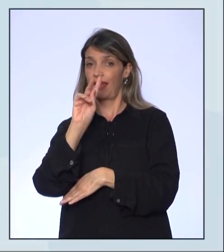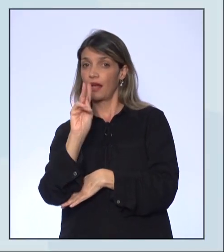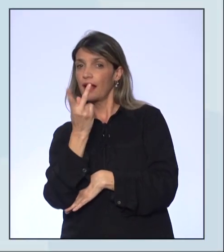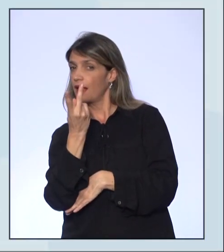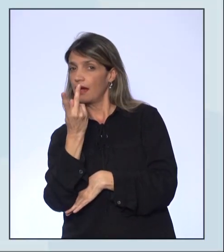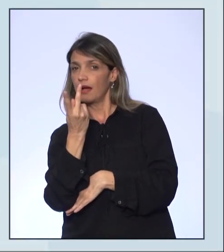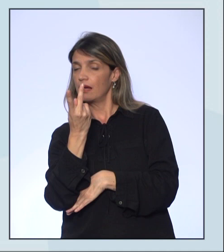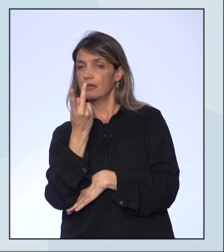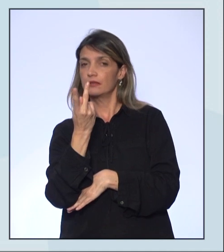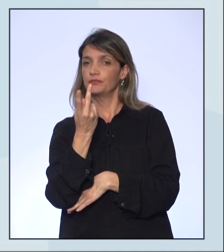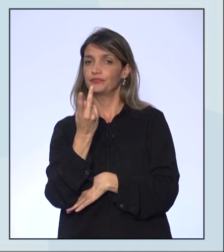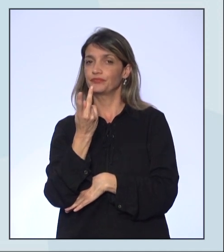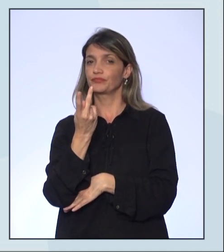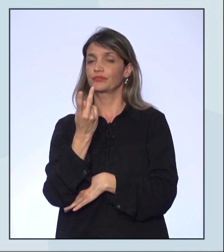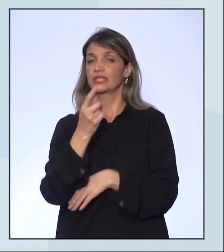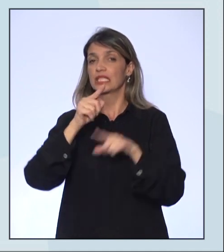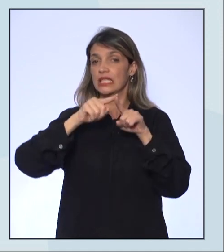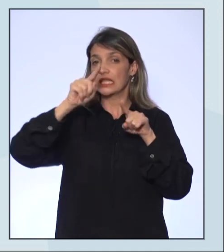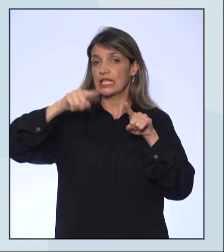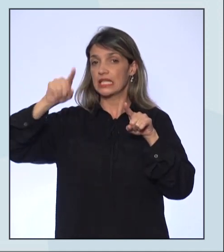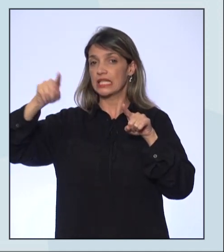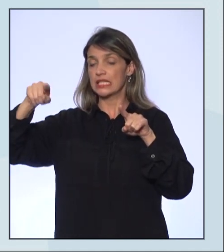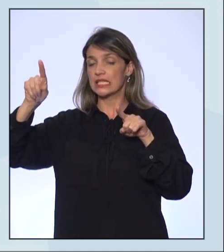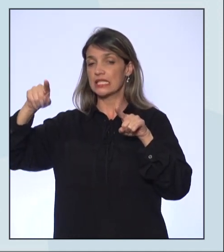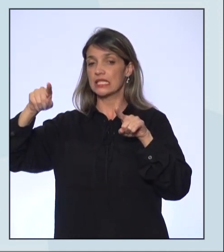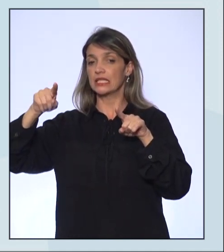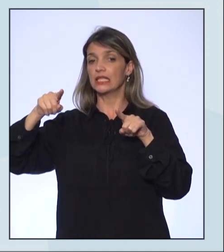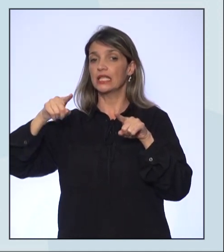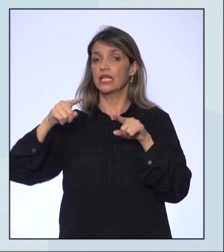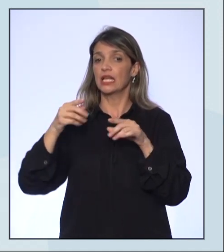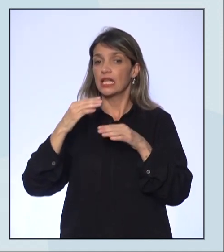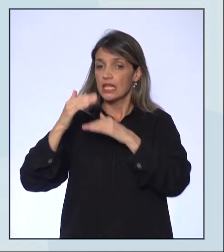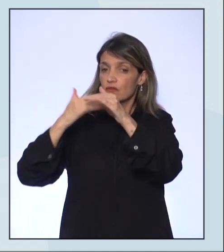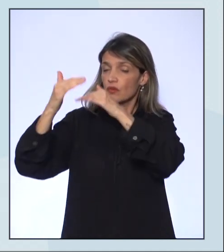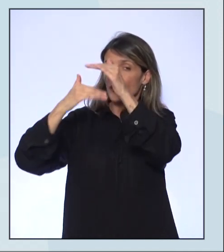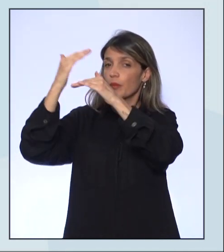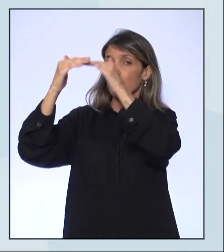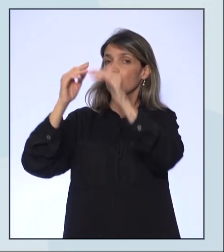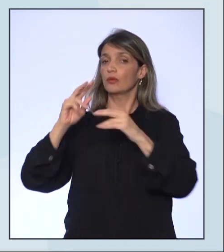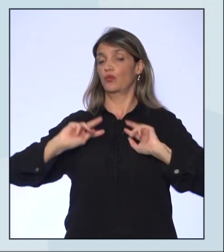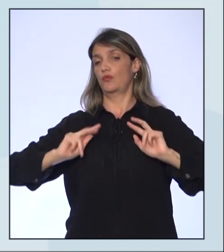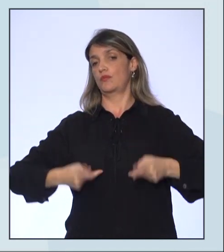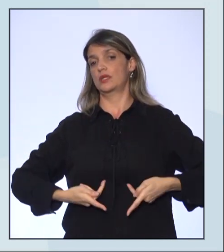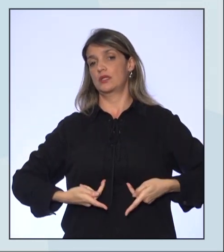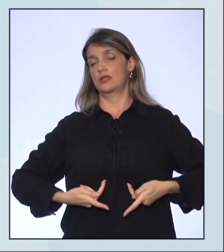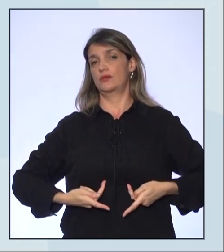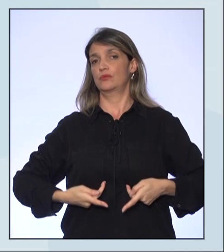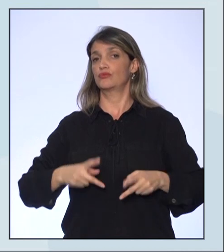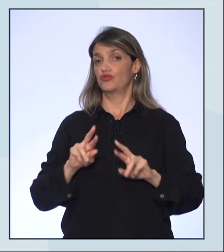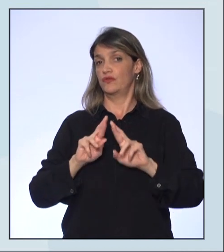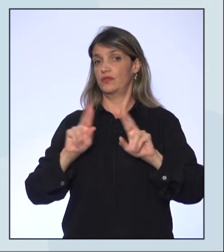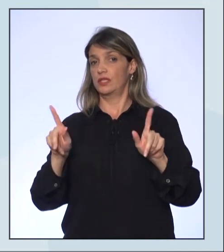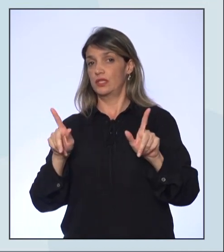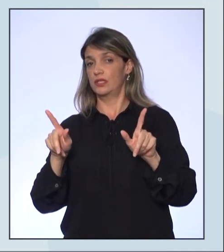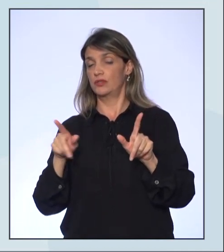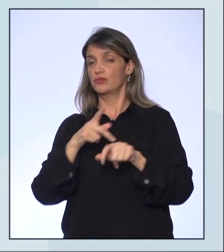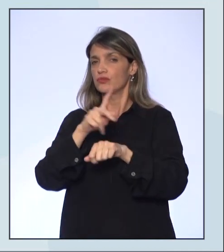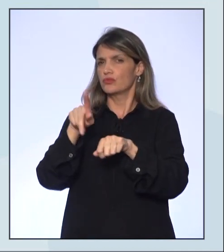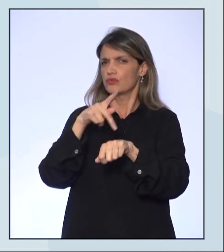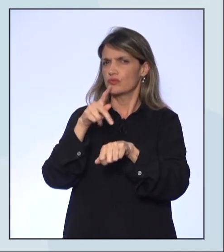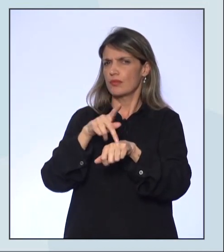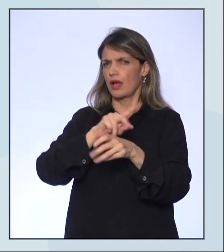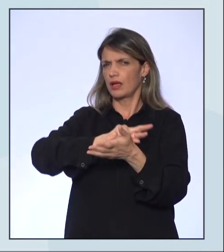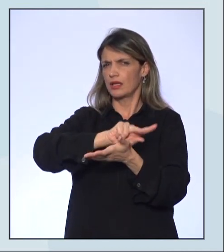Desenvolvimento Humano. Então, o IDH dos países desenvolvidos está no patamar de elevado. Diferentemente dos países que